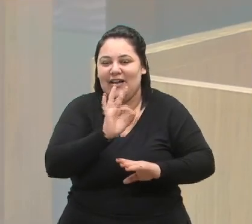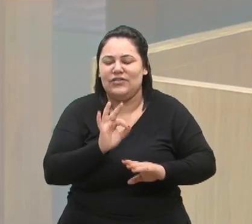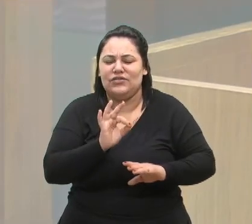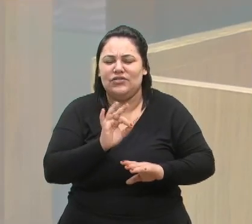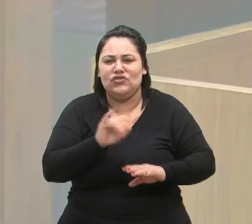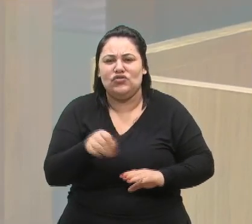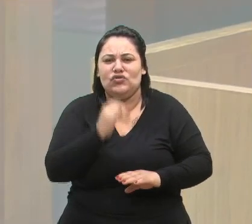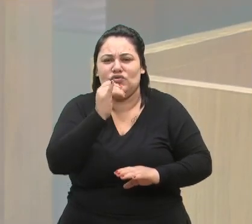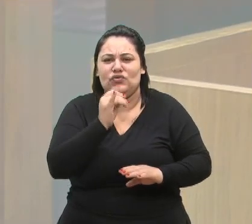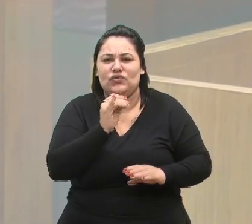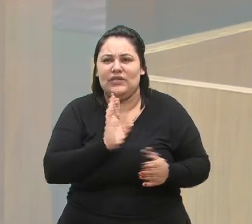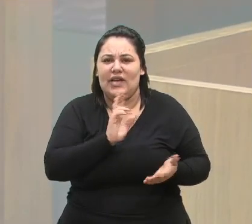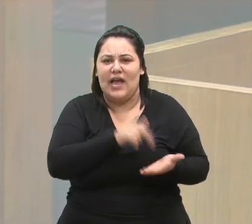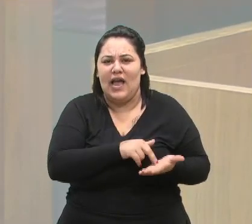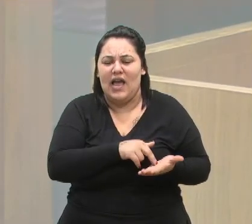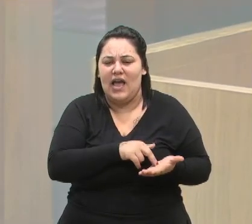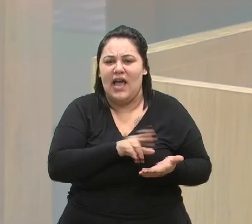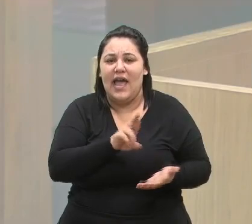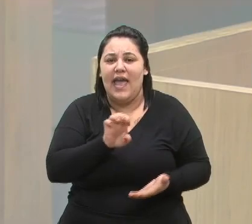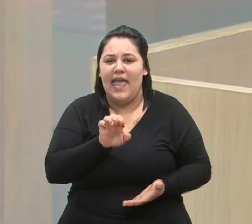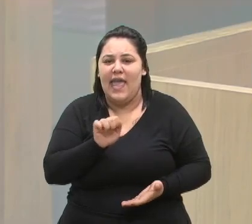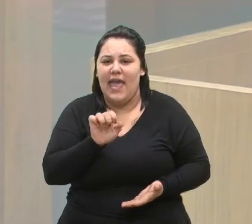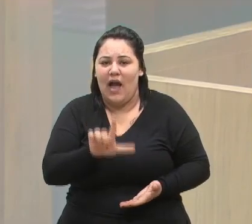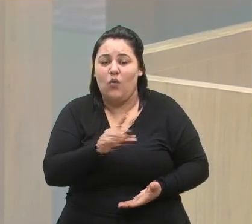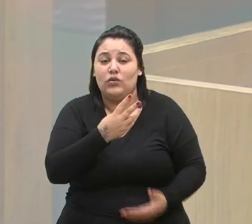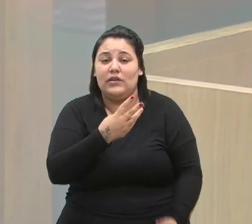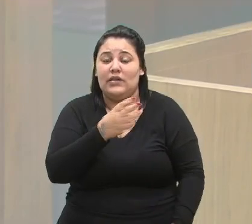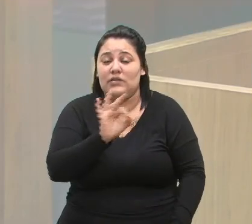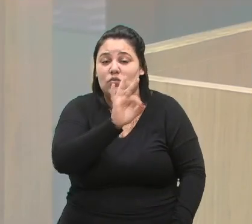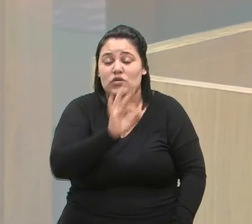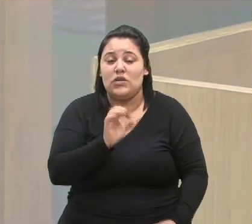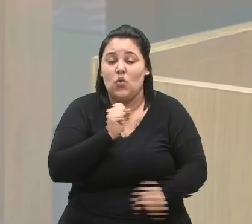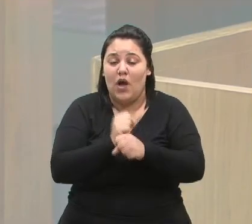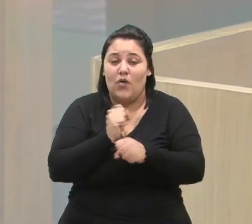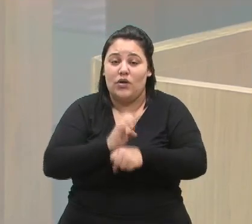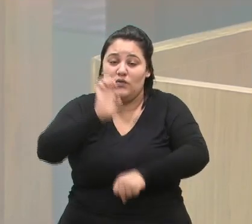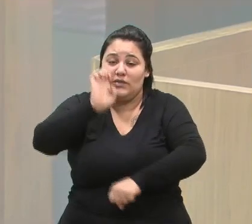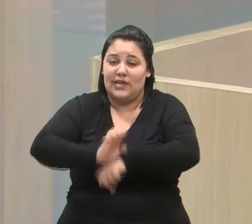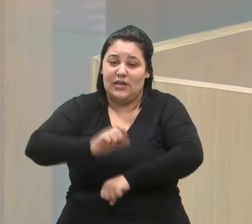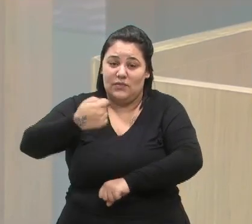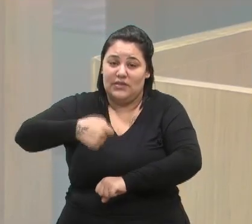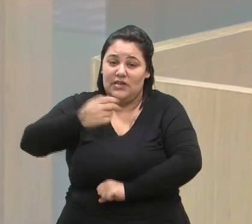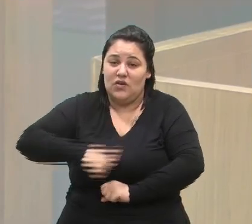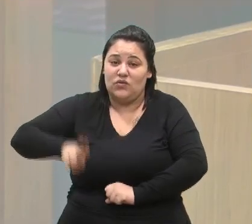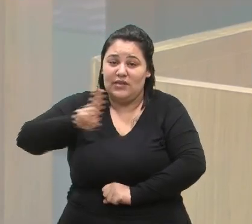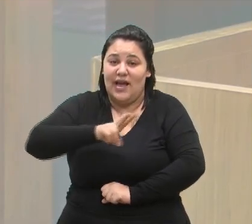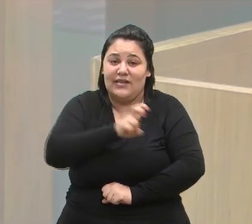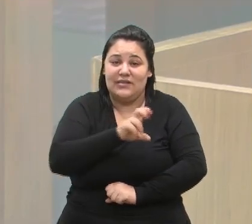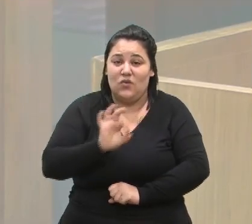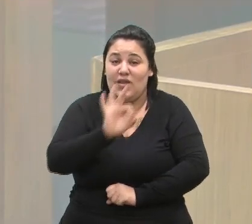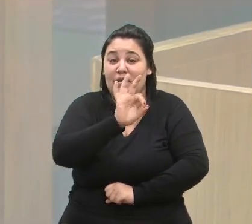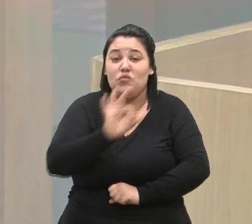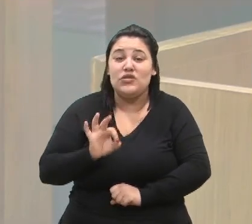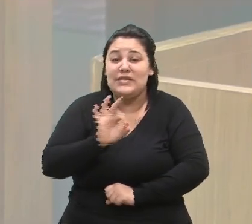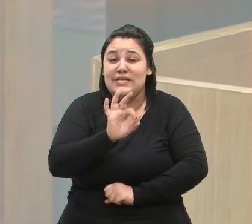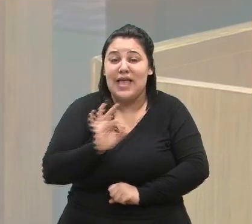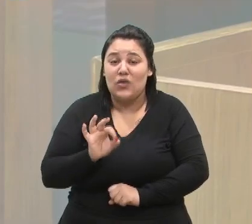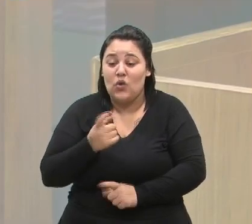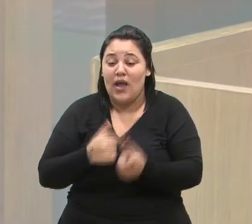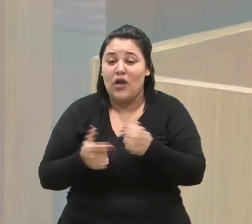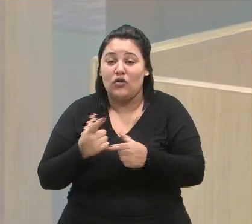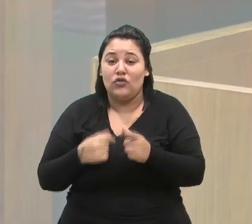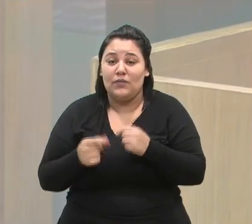de juros real de 3% ao ano, o Estado precisa aplicar ao menos 50% da